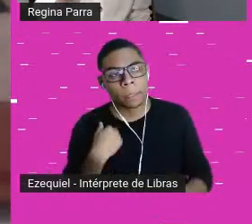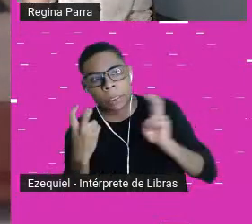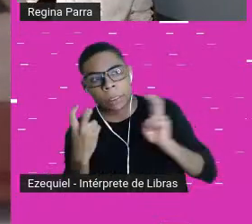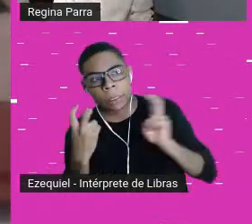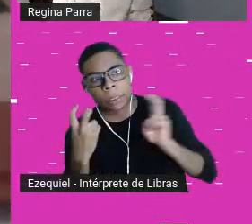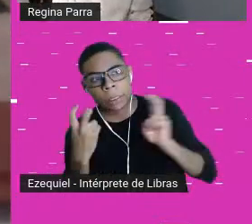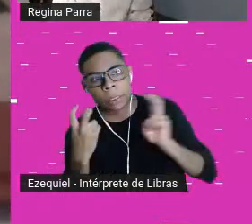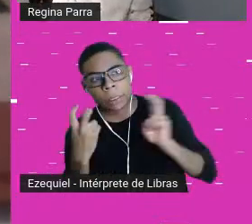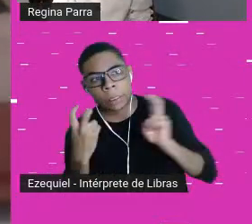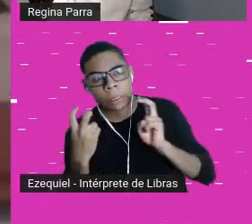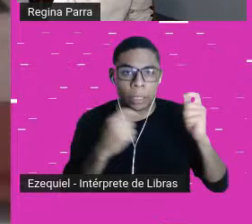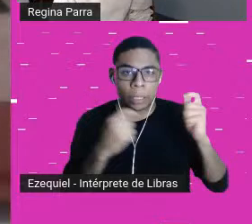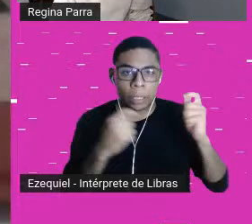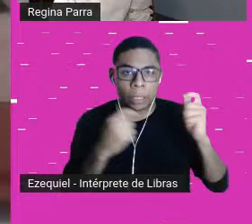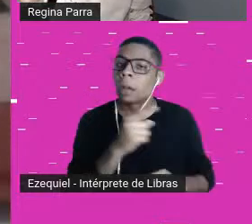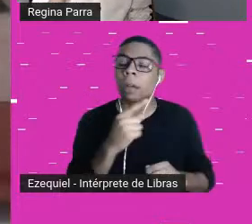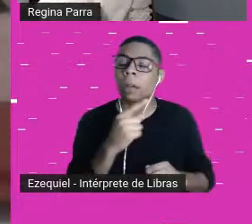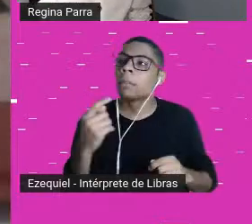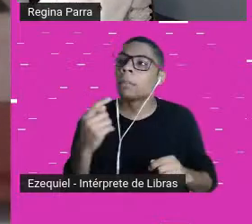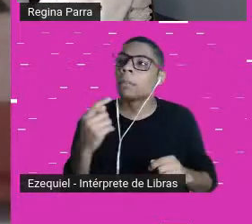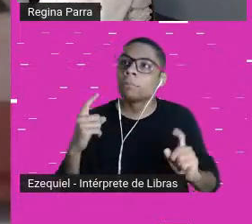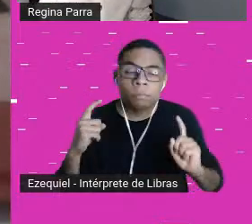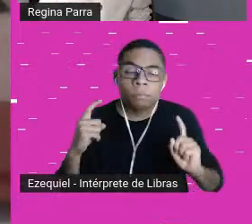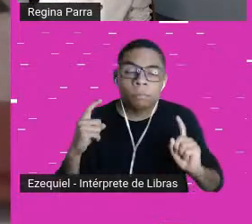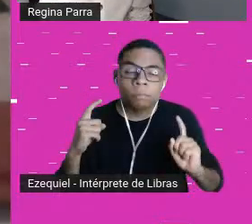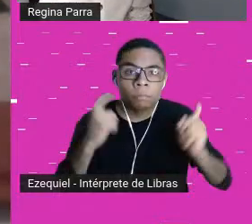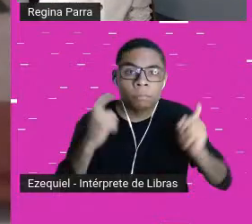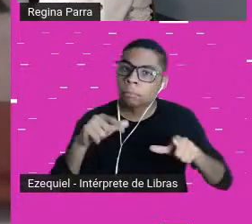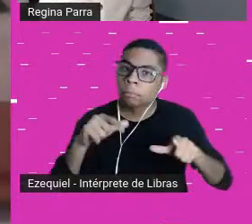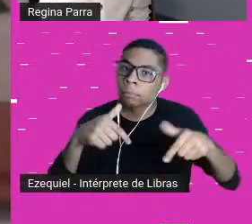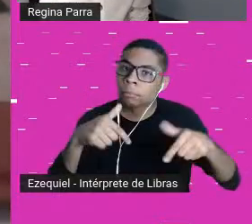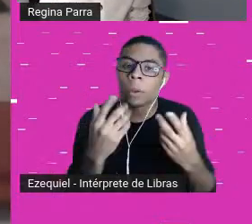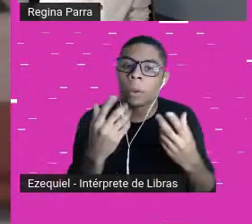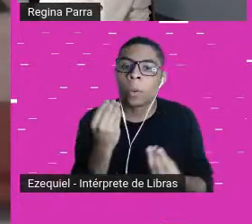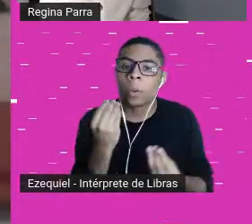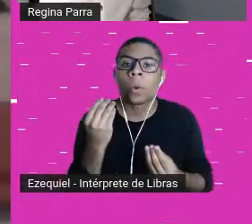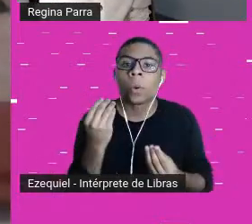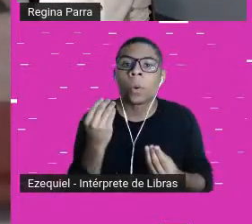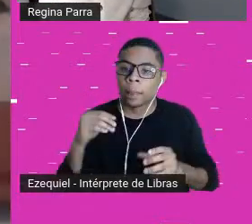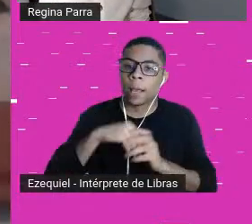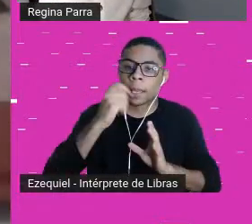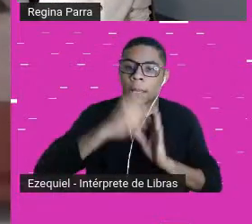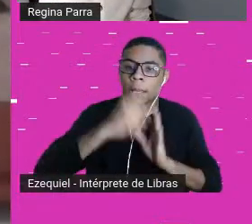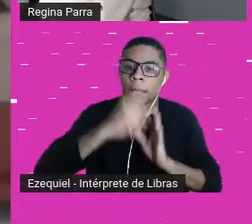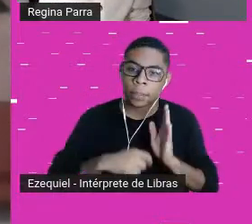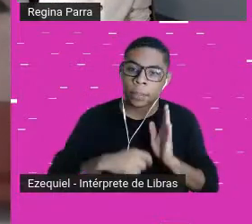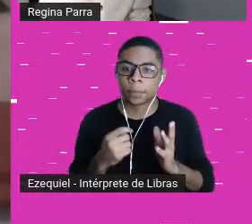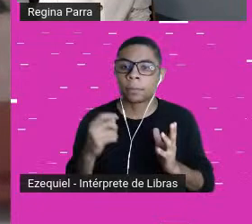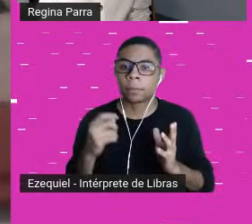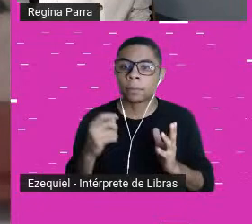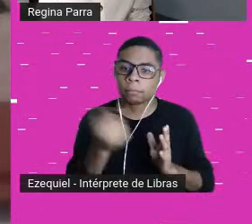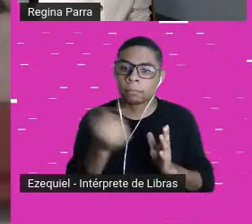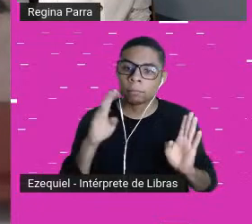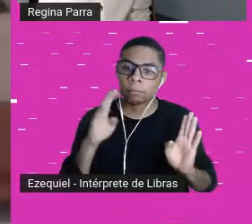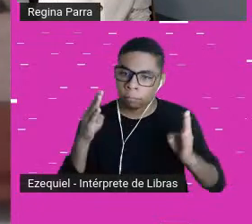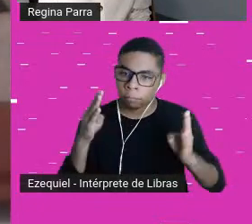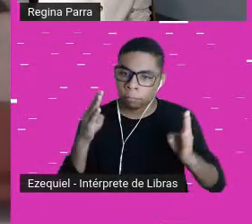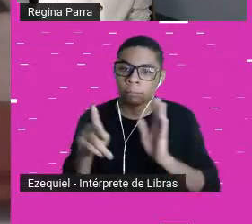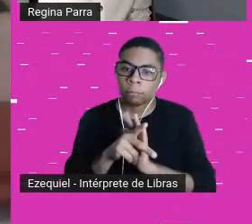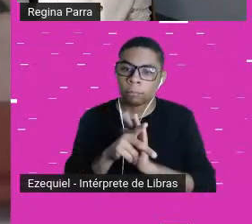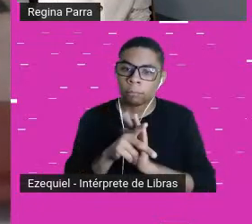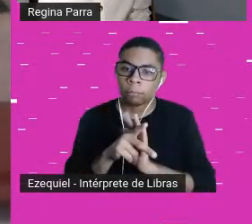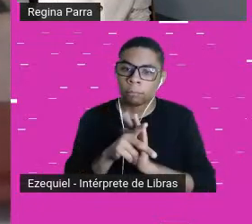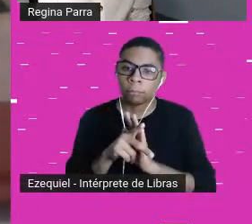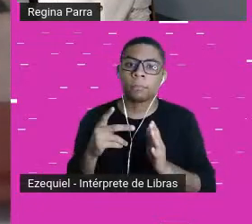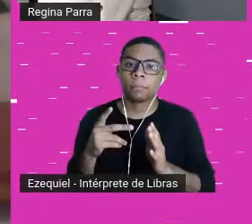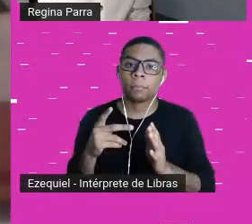muito no texto e falava muito dessa linha de força que o texto, né, deveria